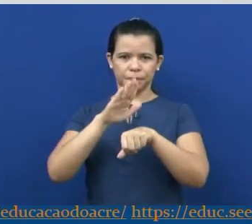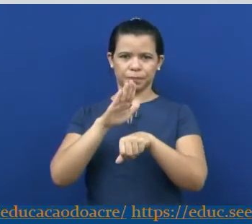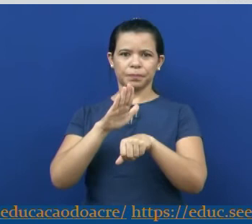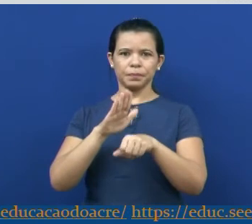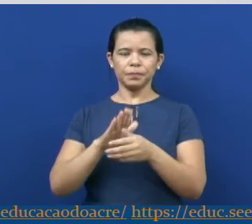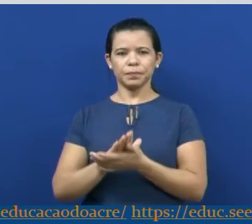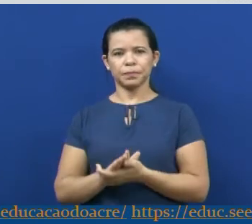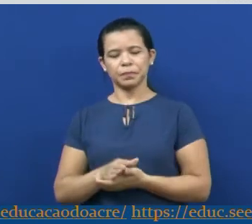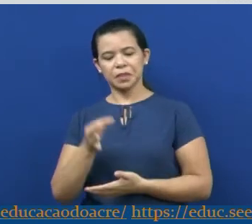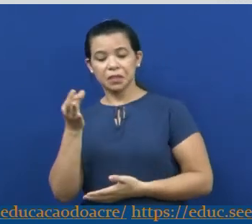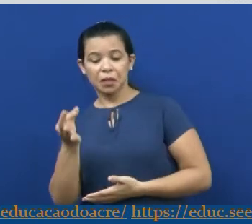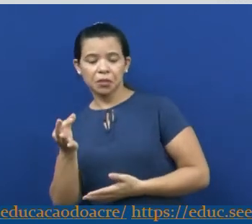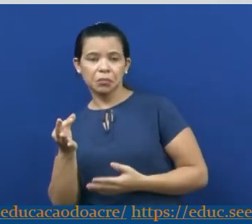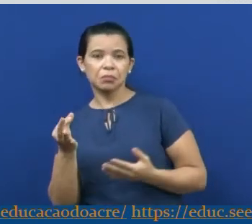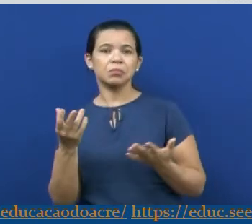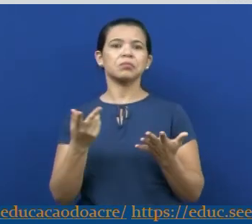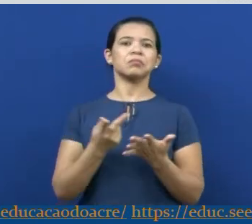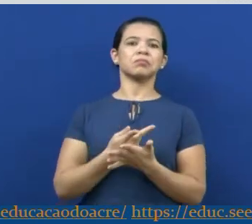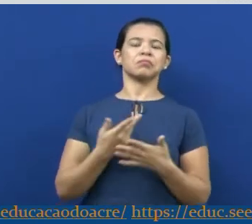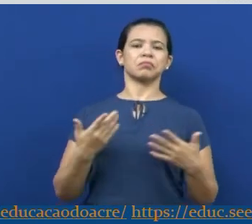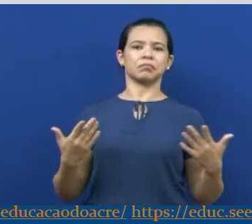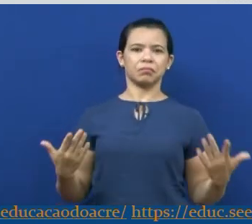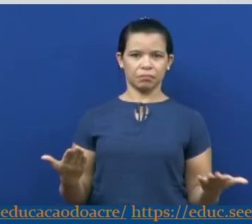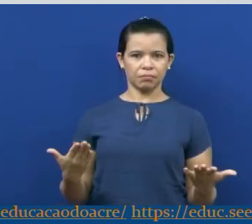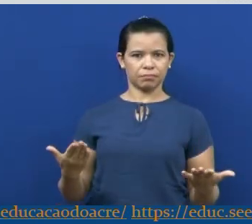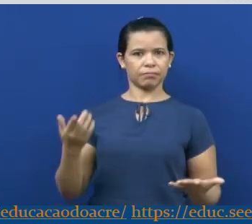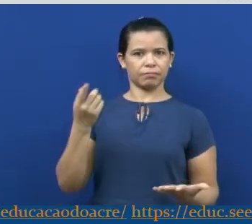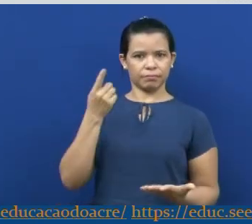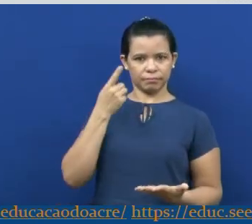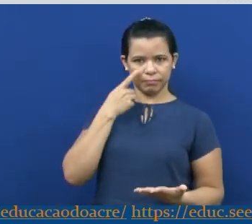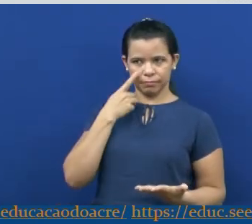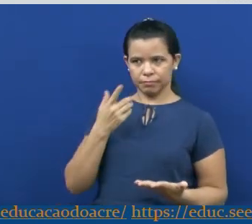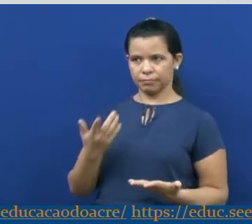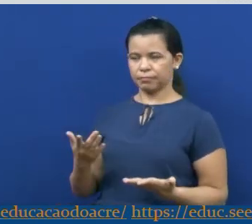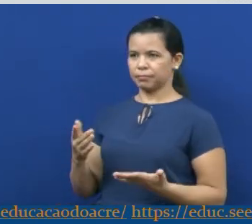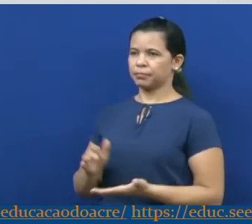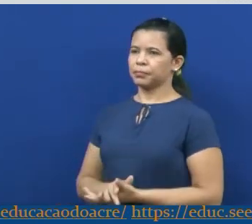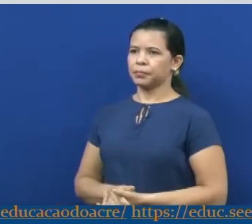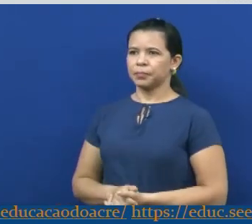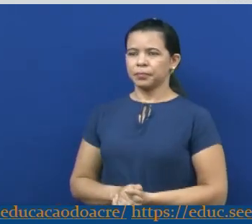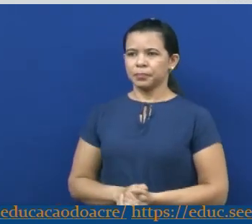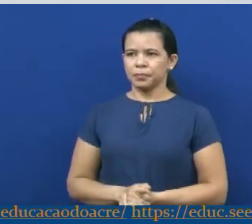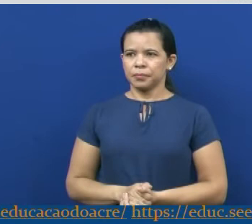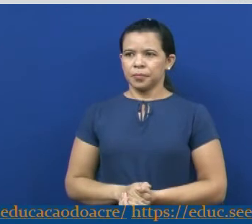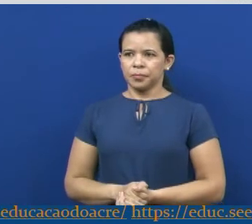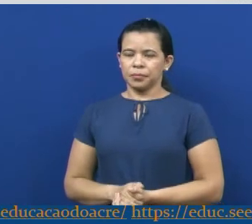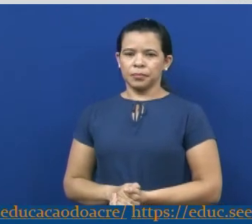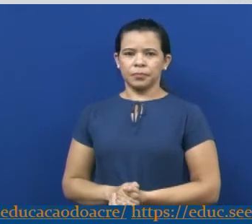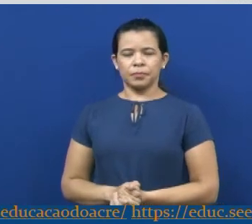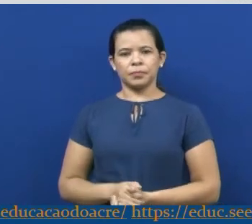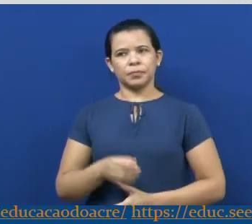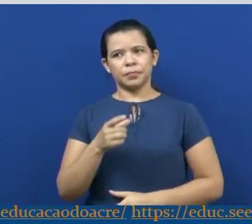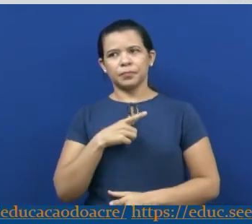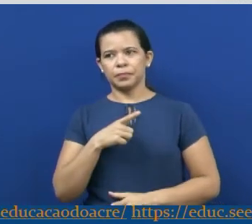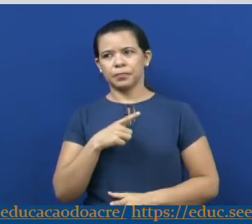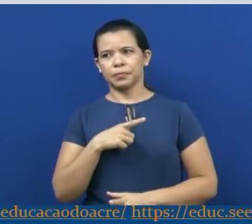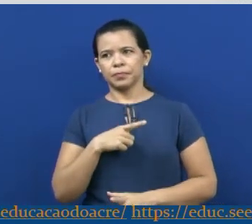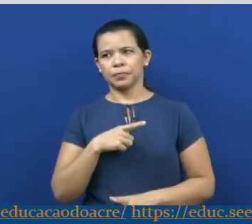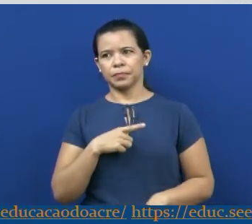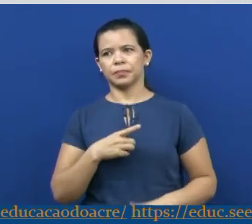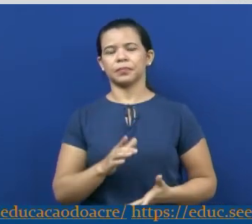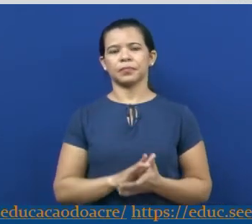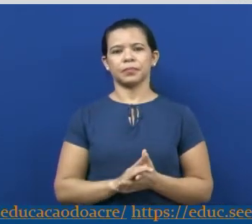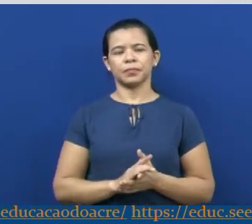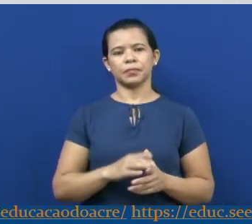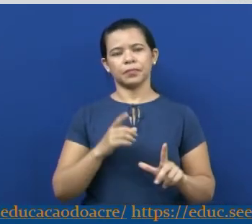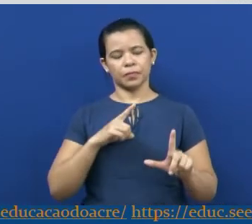Está certo ou errado? Analise o gráfico. Nós temos aí duas curvas. Temos a curva